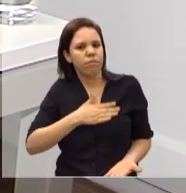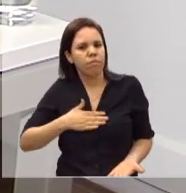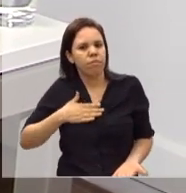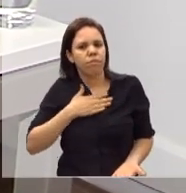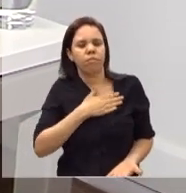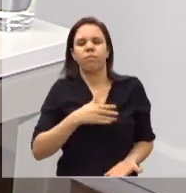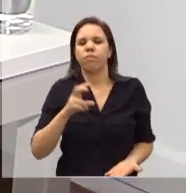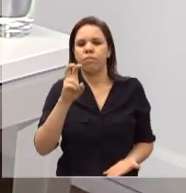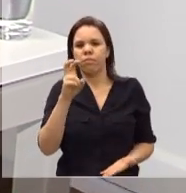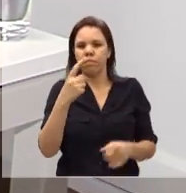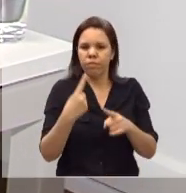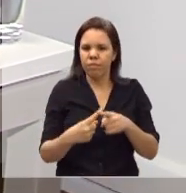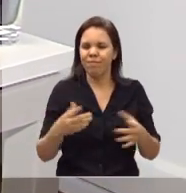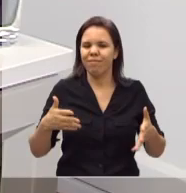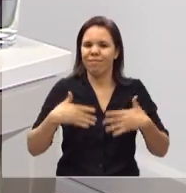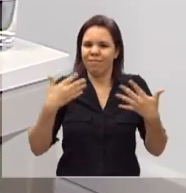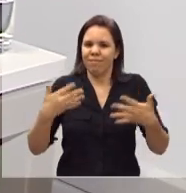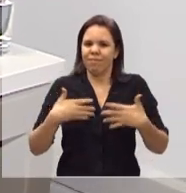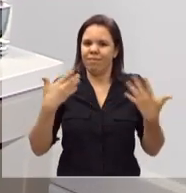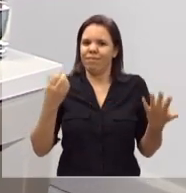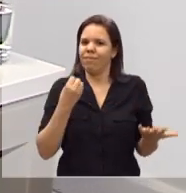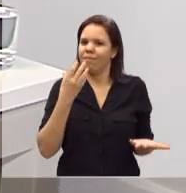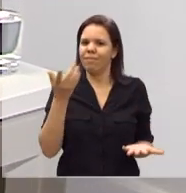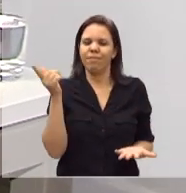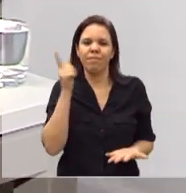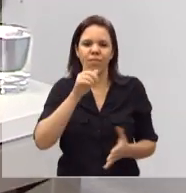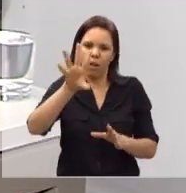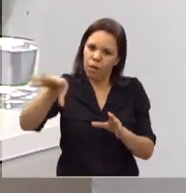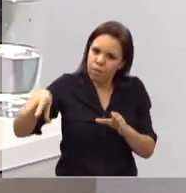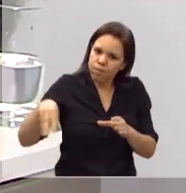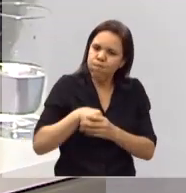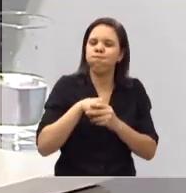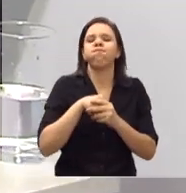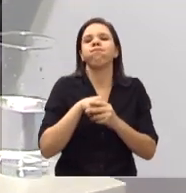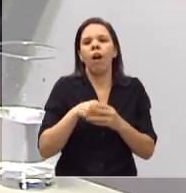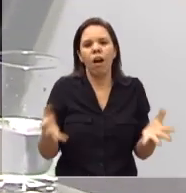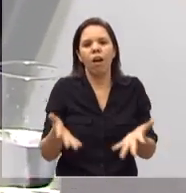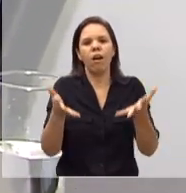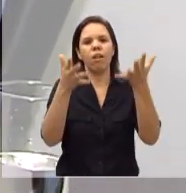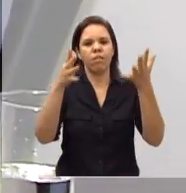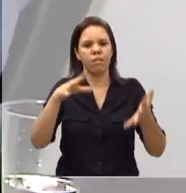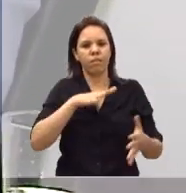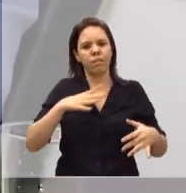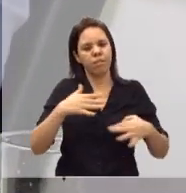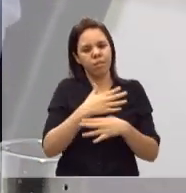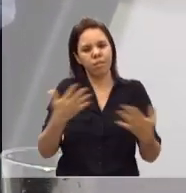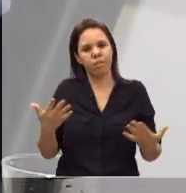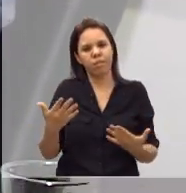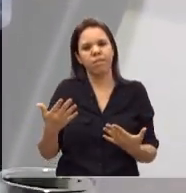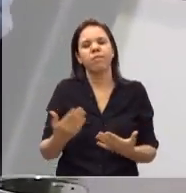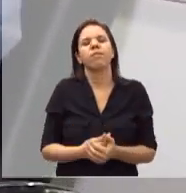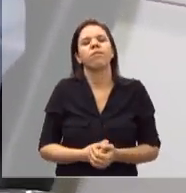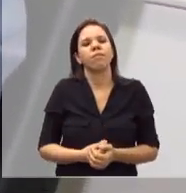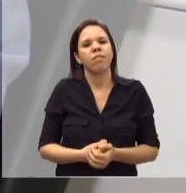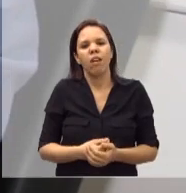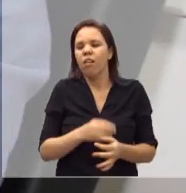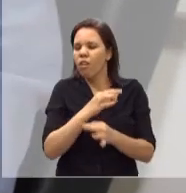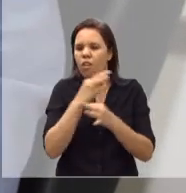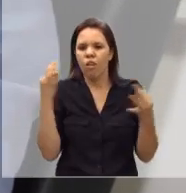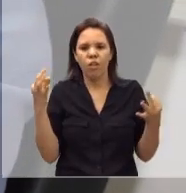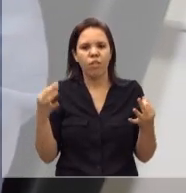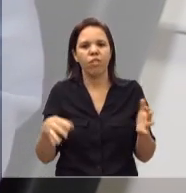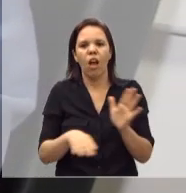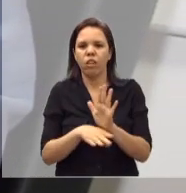5º mandato nos deu muita alegria, conseguimos agregar muito para a cidade, né? E é uma honra poder servir a nossa